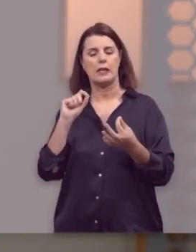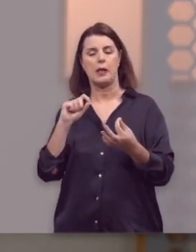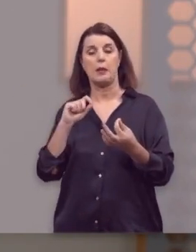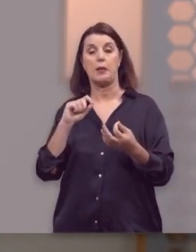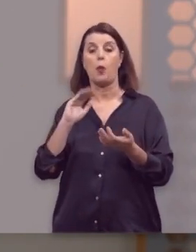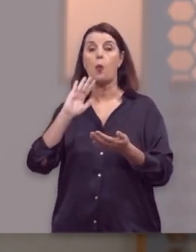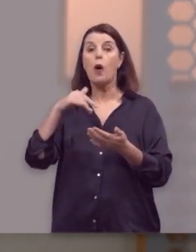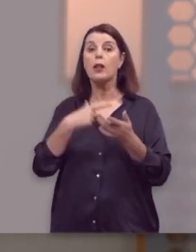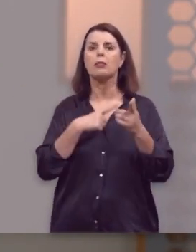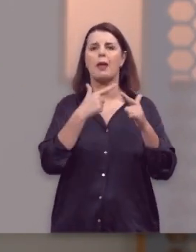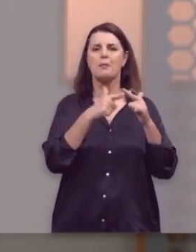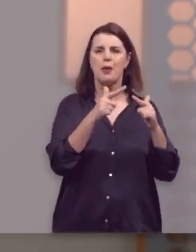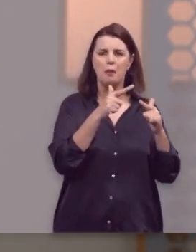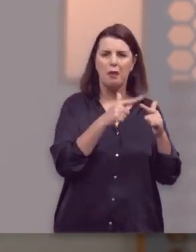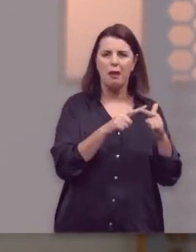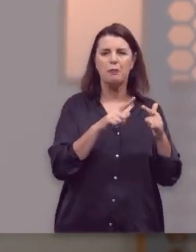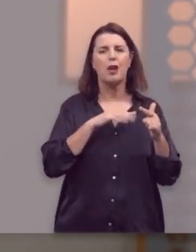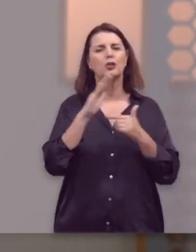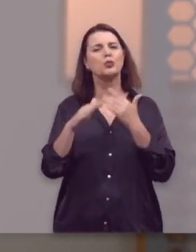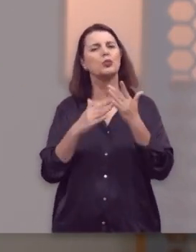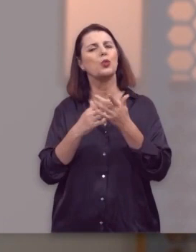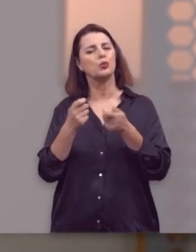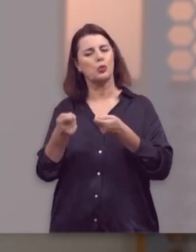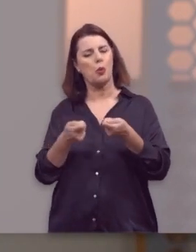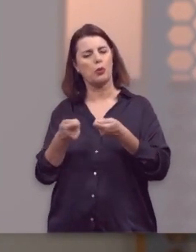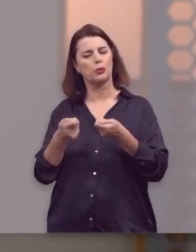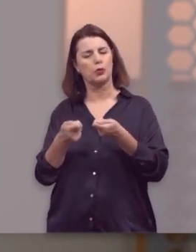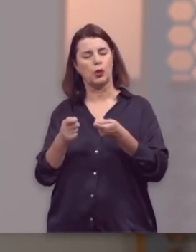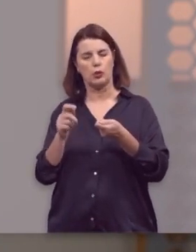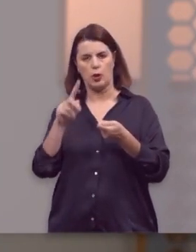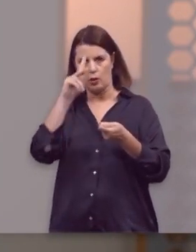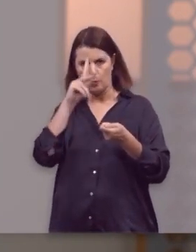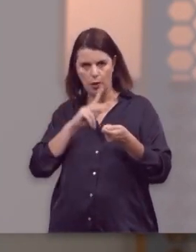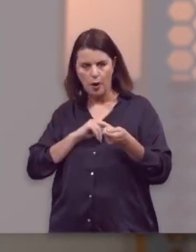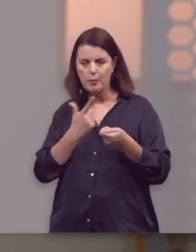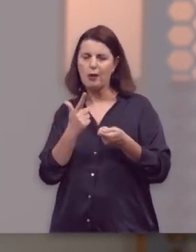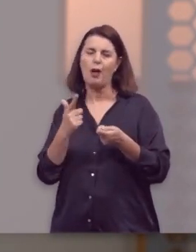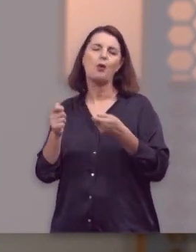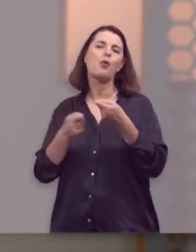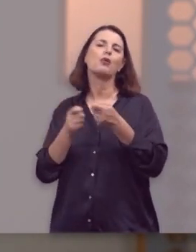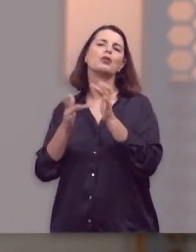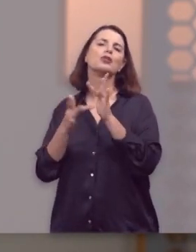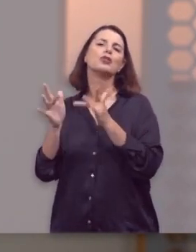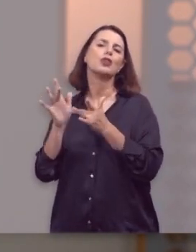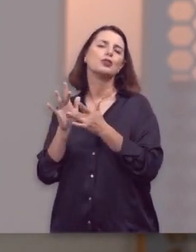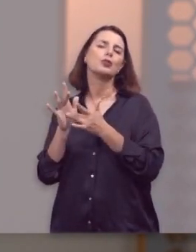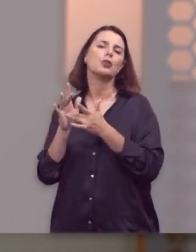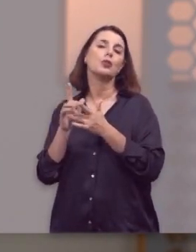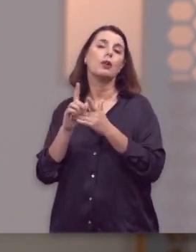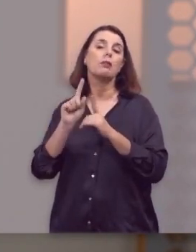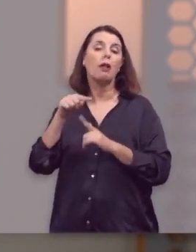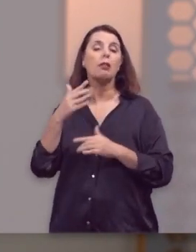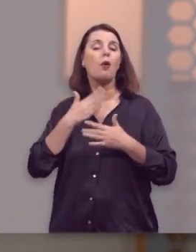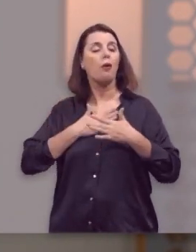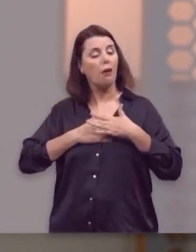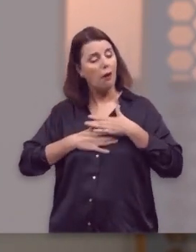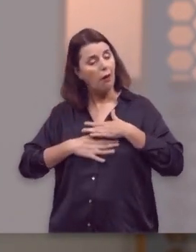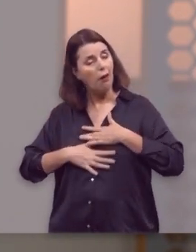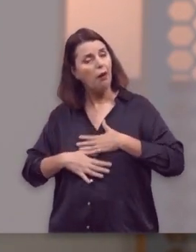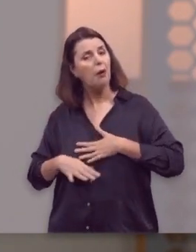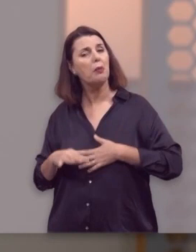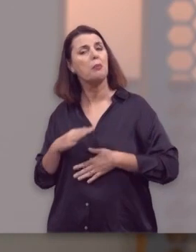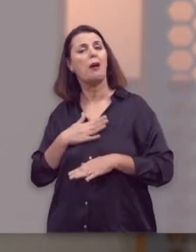tudo está sob controle. Não do nosso controle, mas do controle de Jesus. Então, calma,